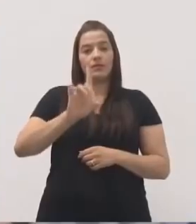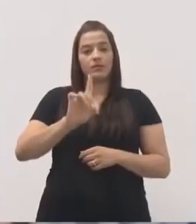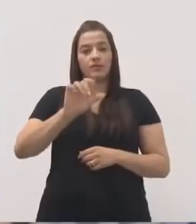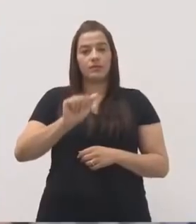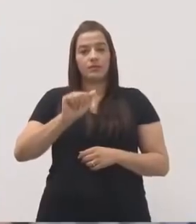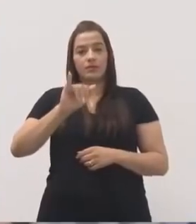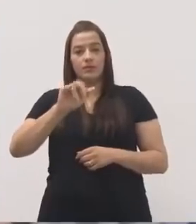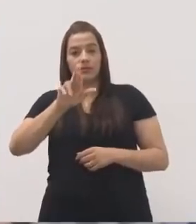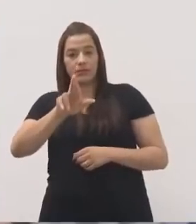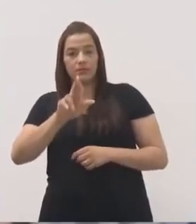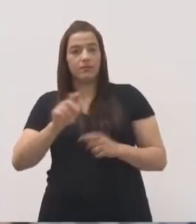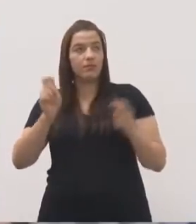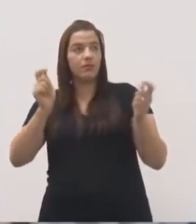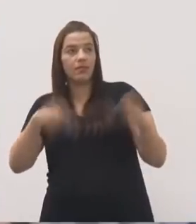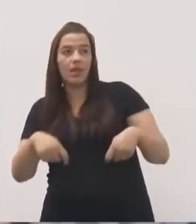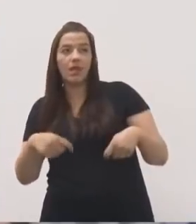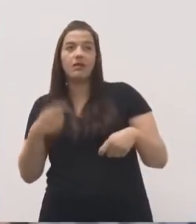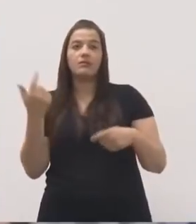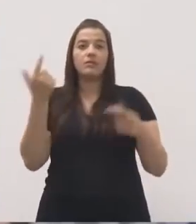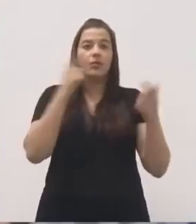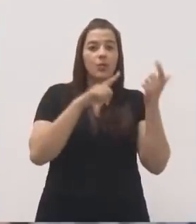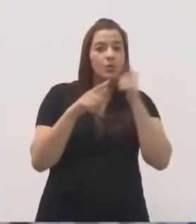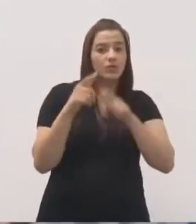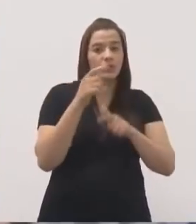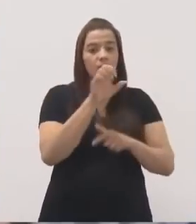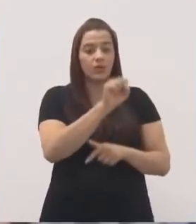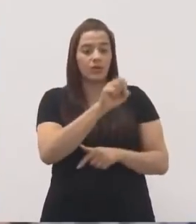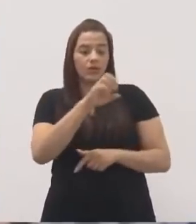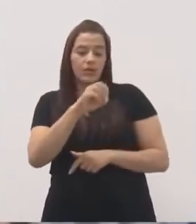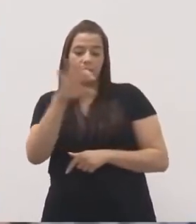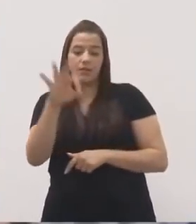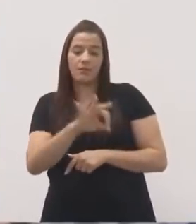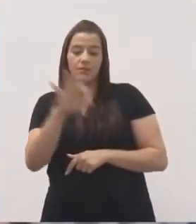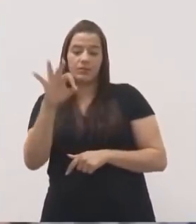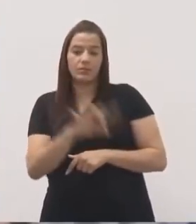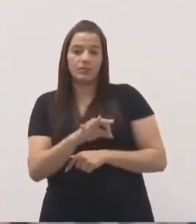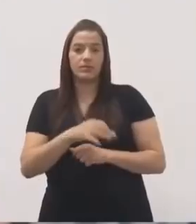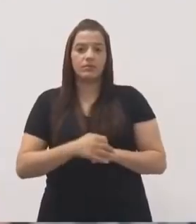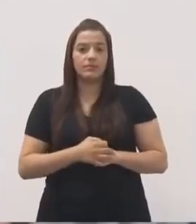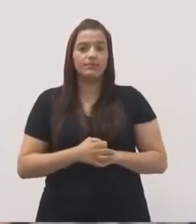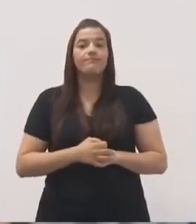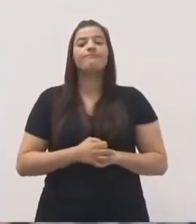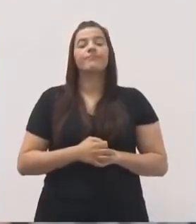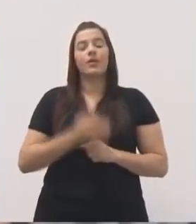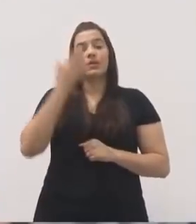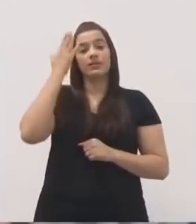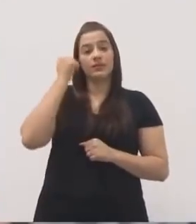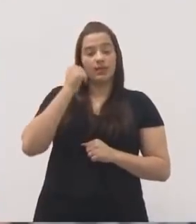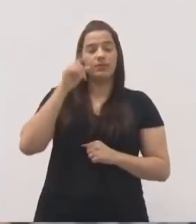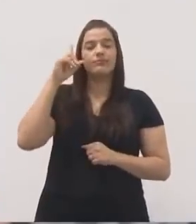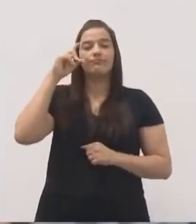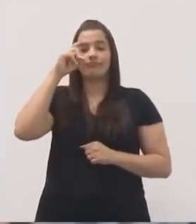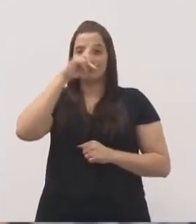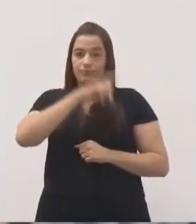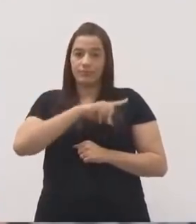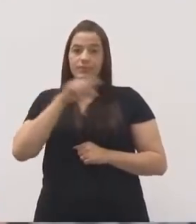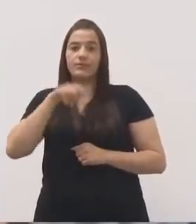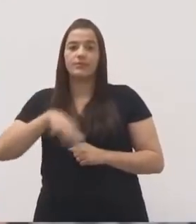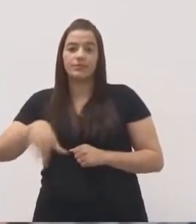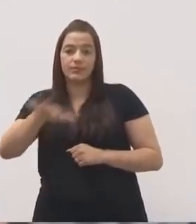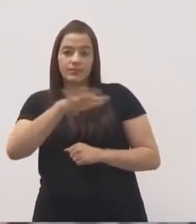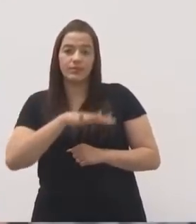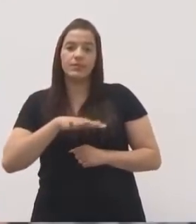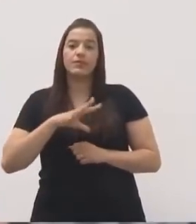possível alcançar os 80%, né, professora? A gente sabe do desafio que vai ser para a